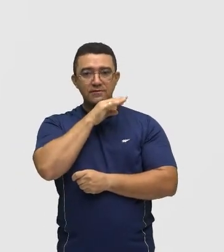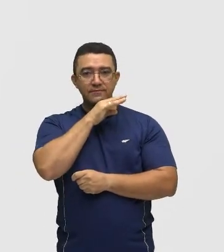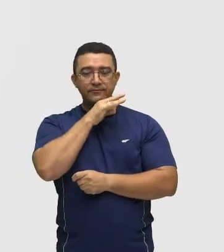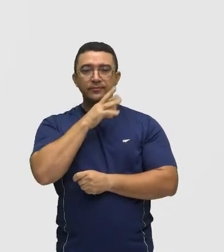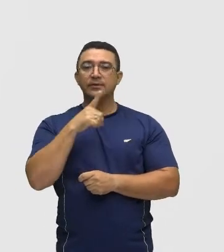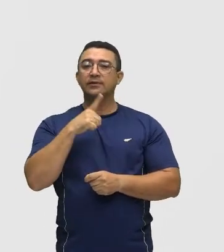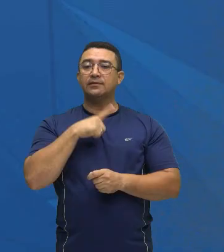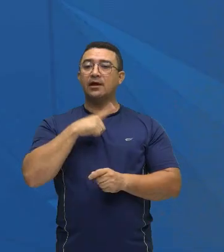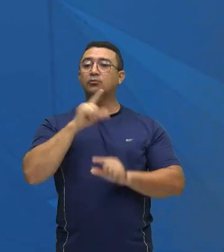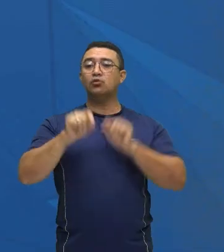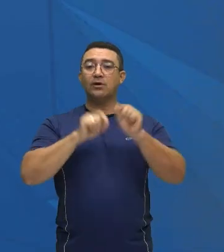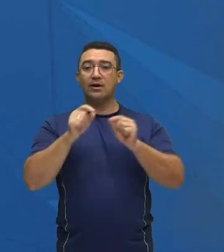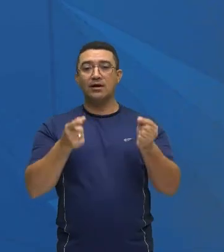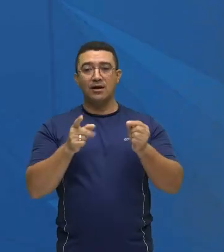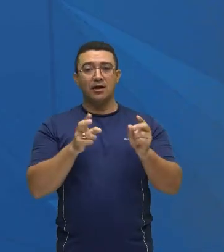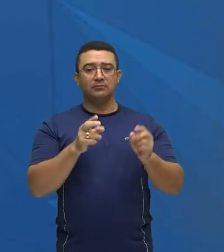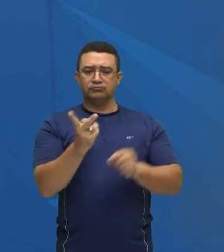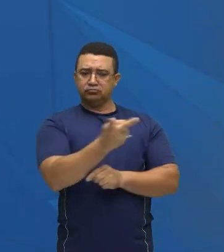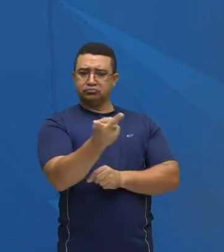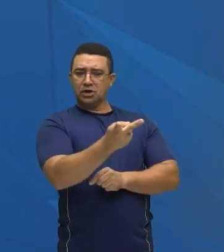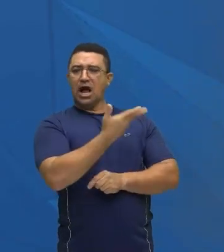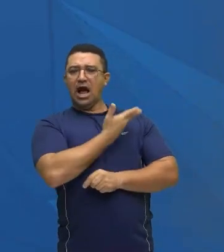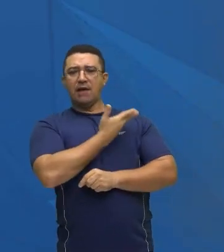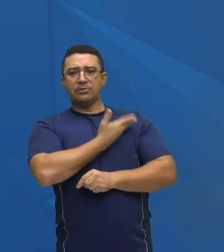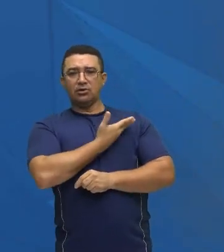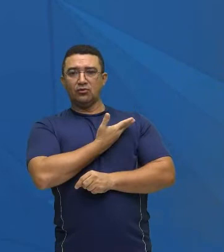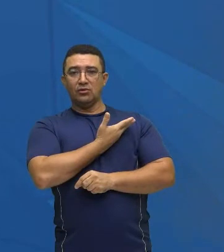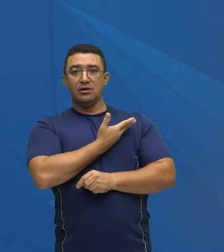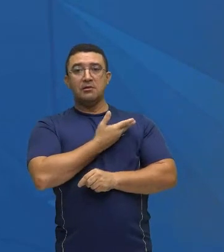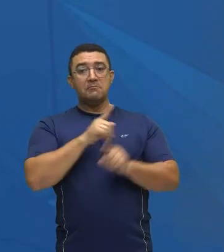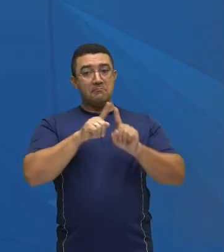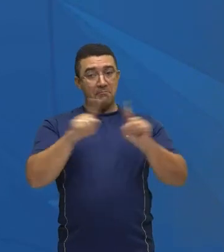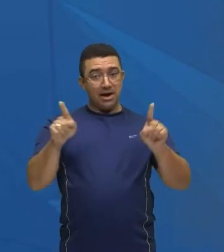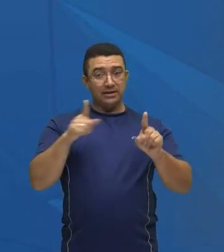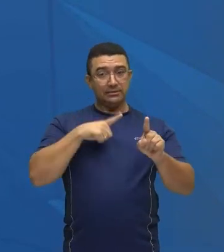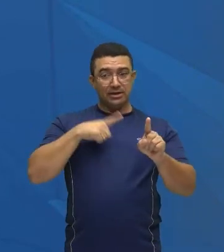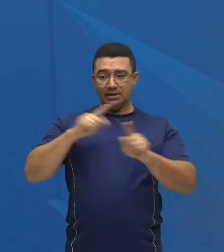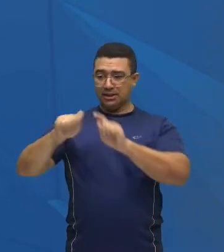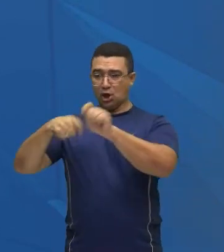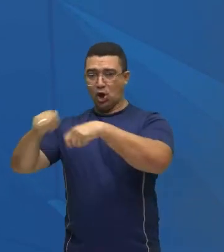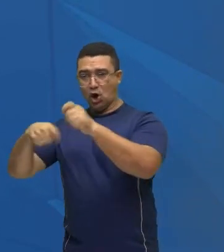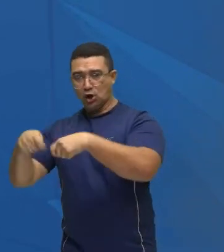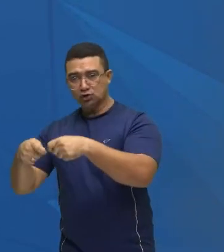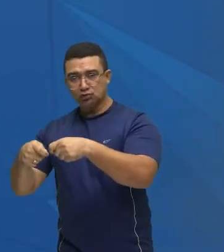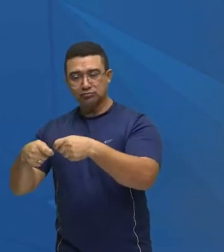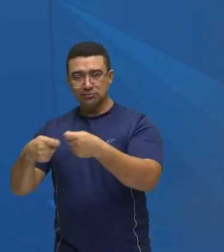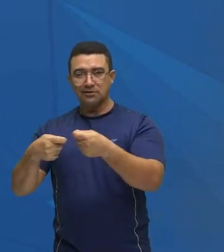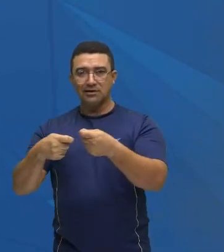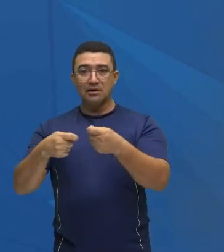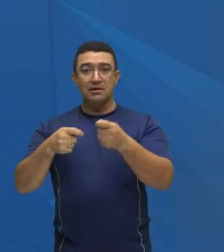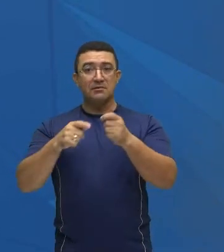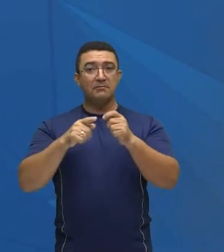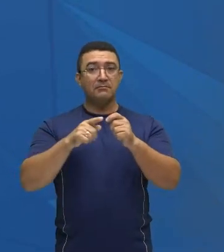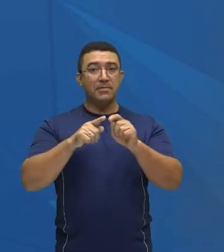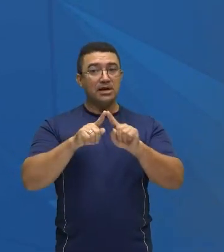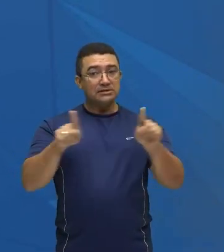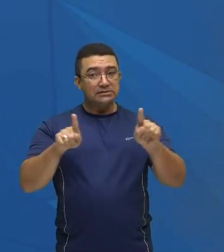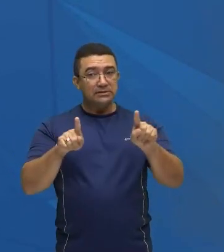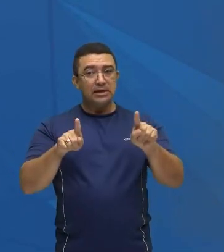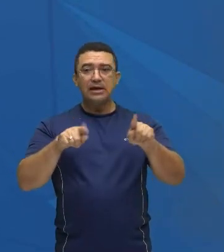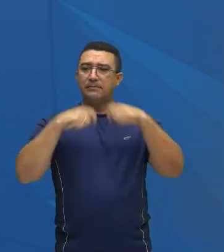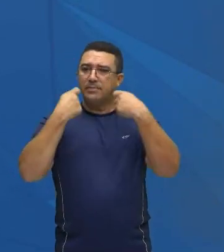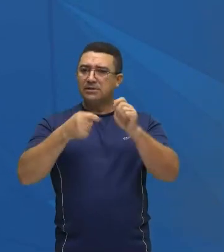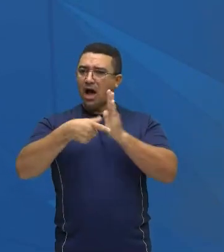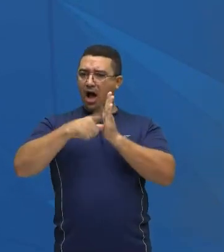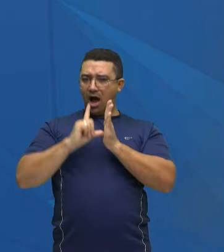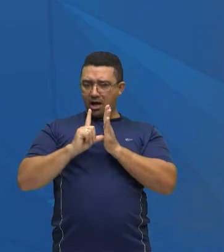ali uma relação de amizade, um negócio a ser fechado, a ser envolvido, alguma coisa do tipo. Vamos deixar bem claro,